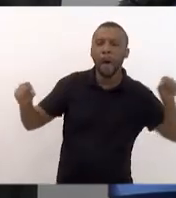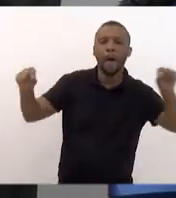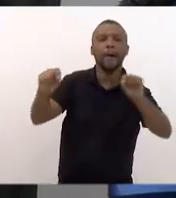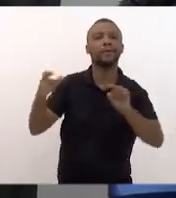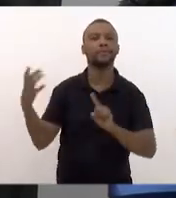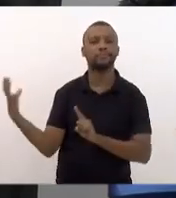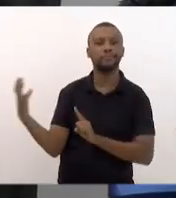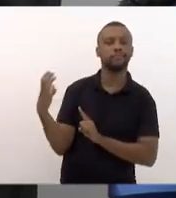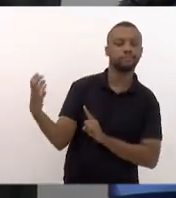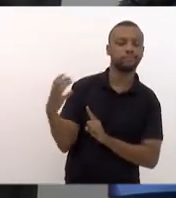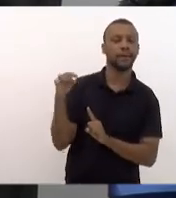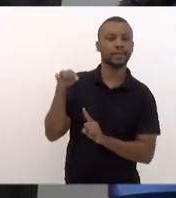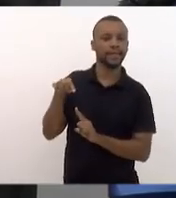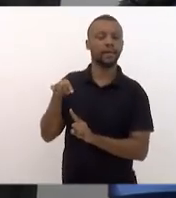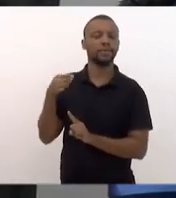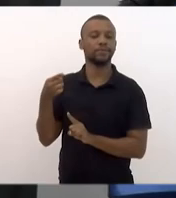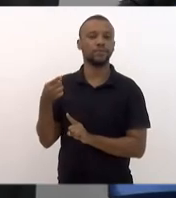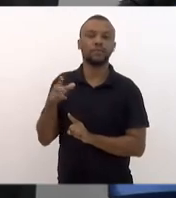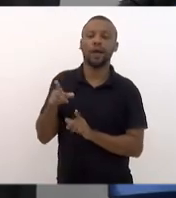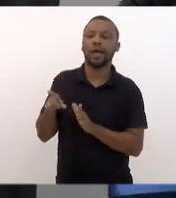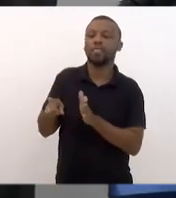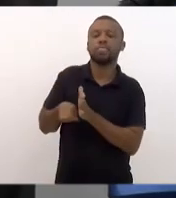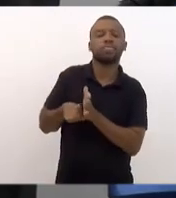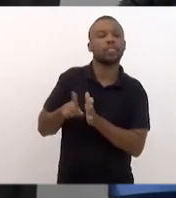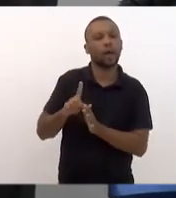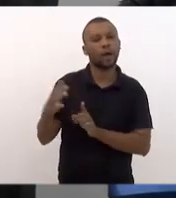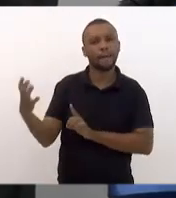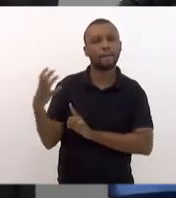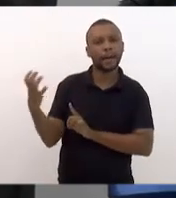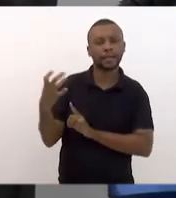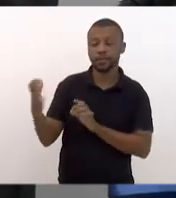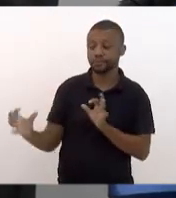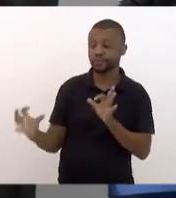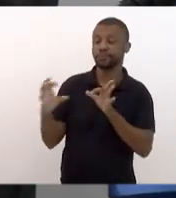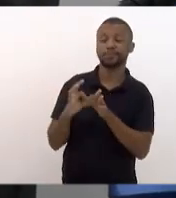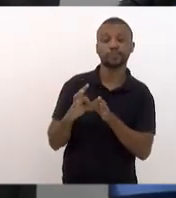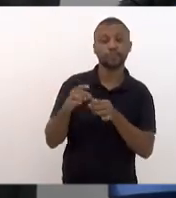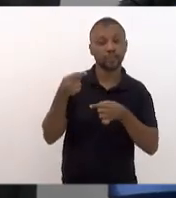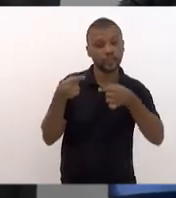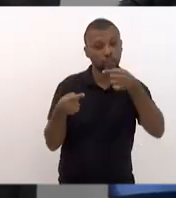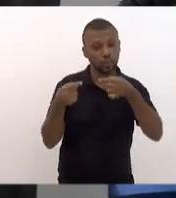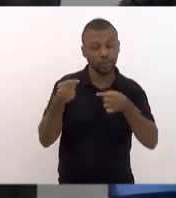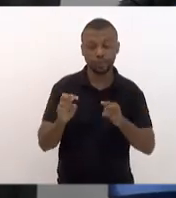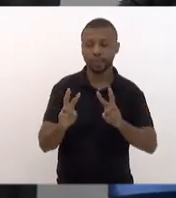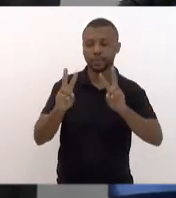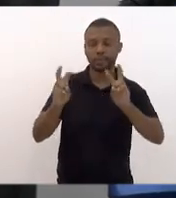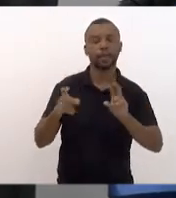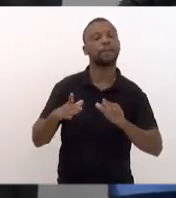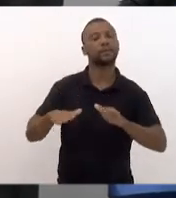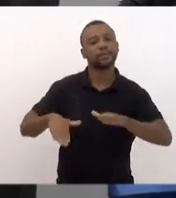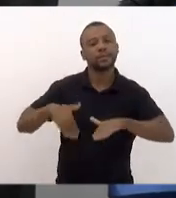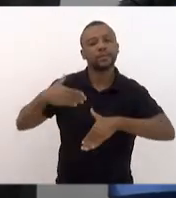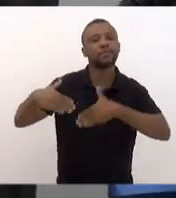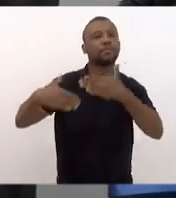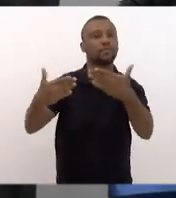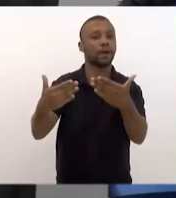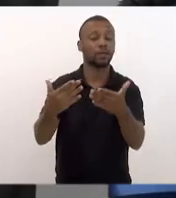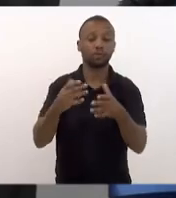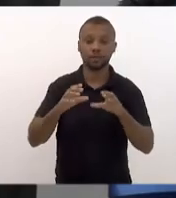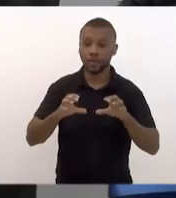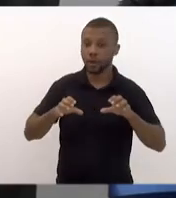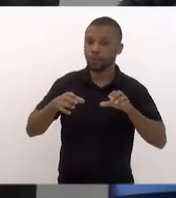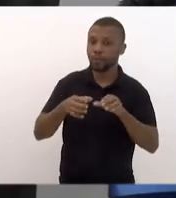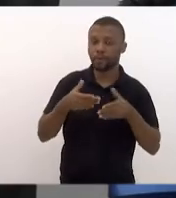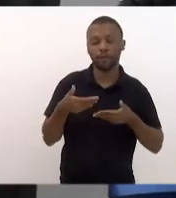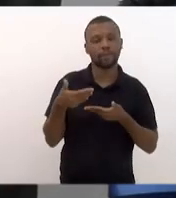quando eu uso a palavra impactado, não é negativamente, impactado por essa agenda de desenvolvimento, enfim. E se a comissão for convidada, irá